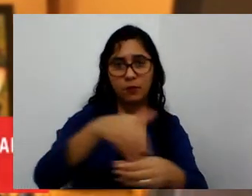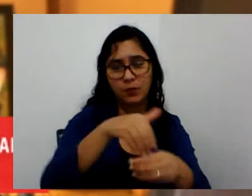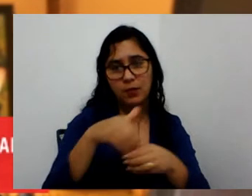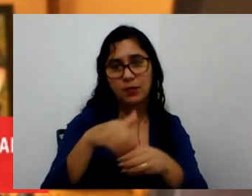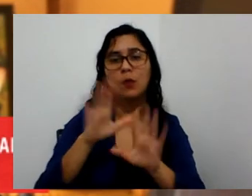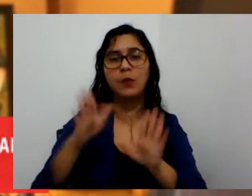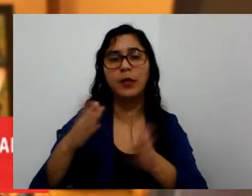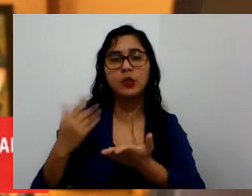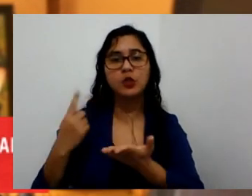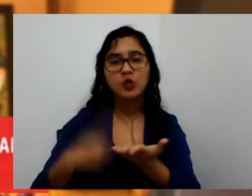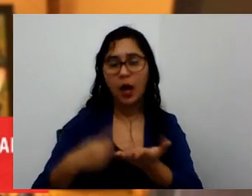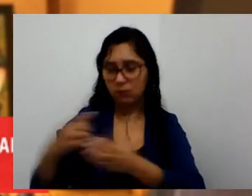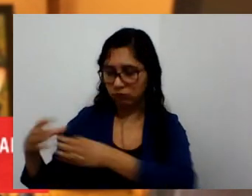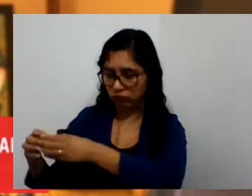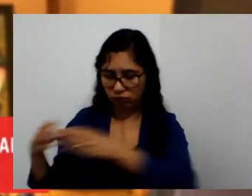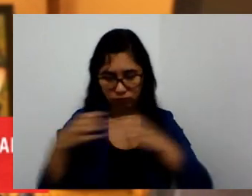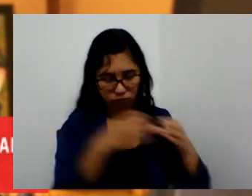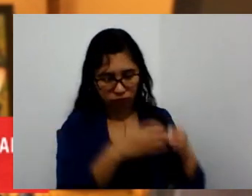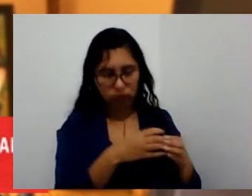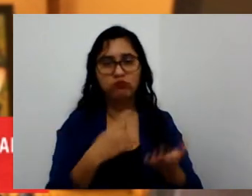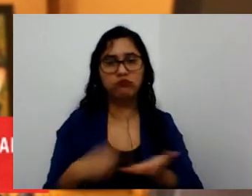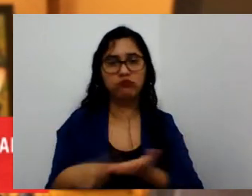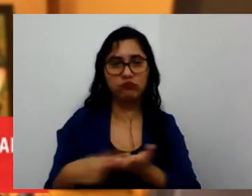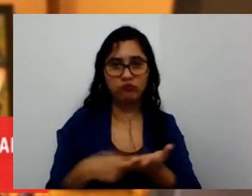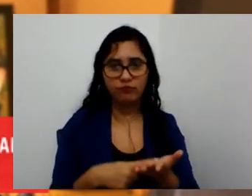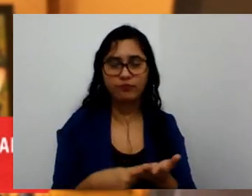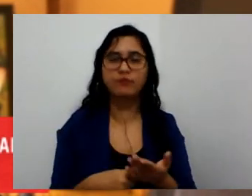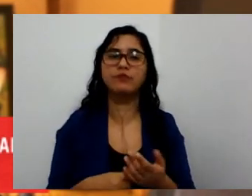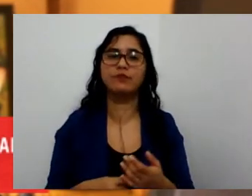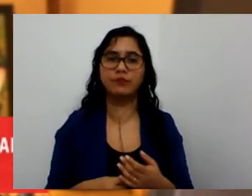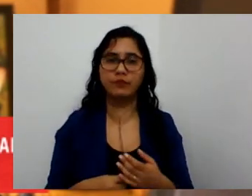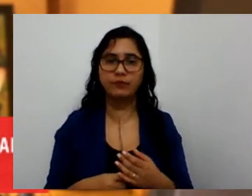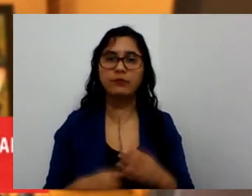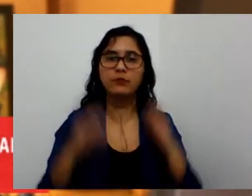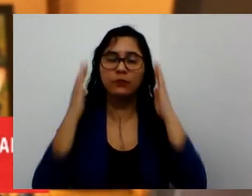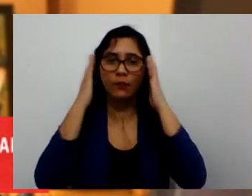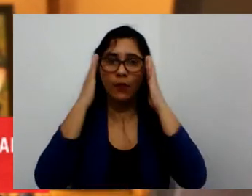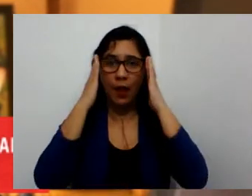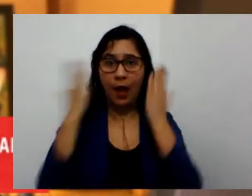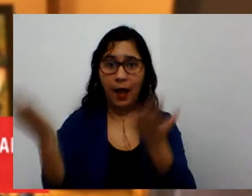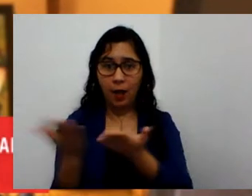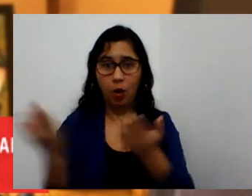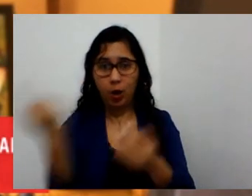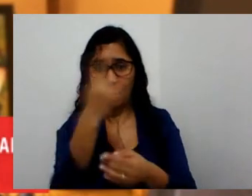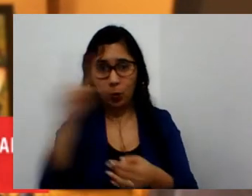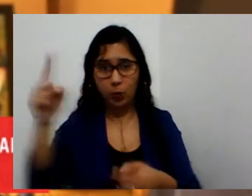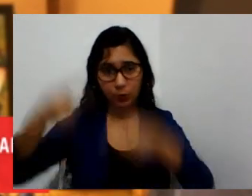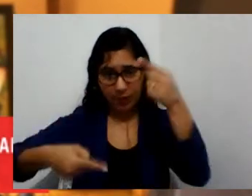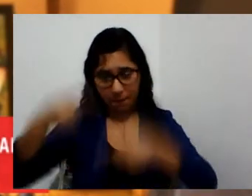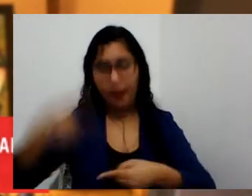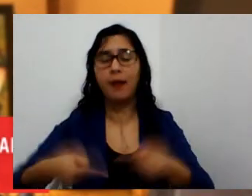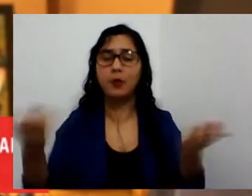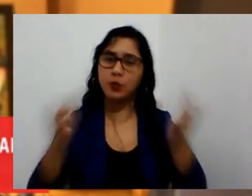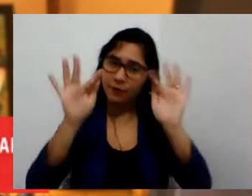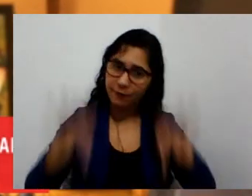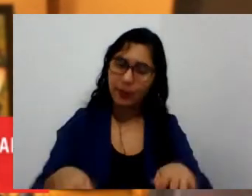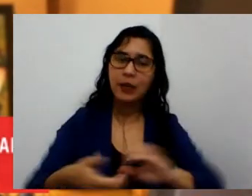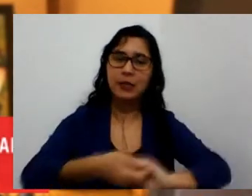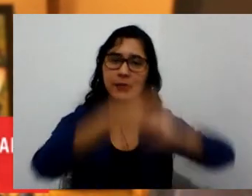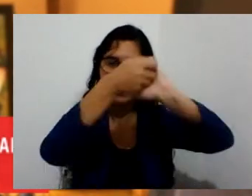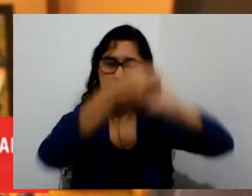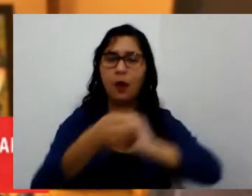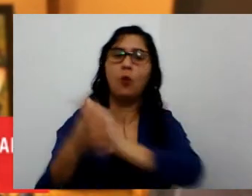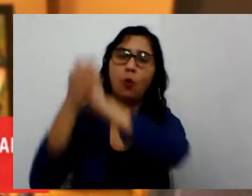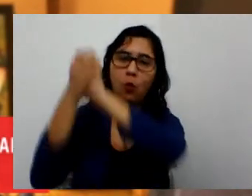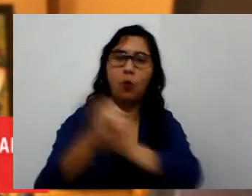das comissões. Então, nós chegamos assim ao final desse quarto e último debate. Eu saúdo a comunidade universitária,